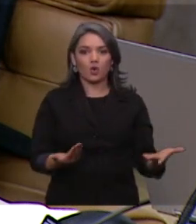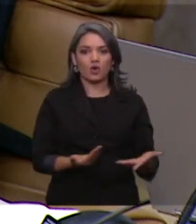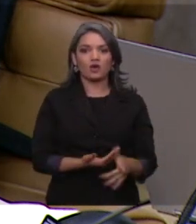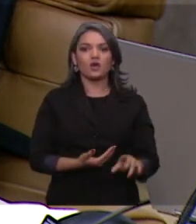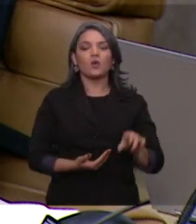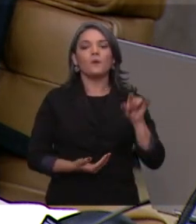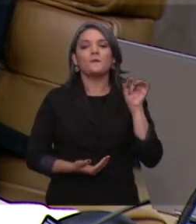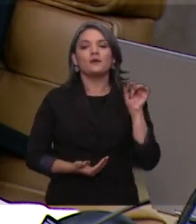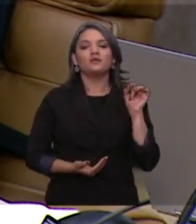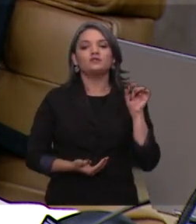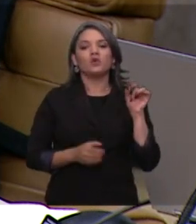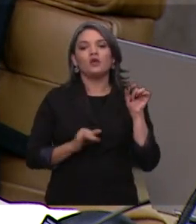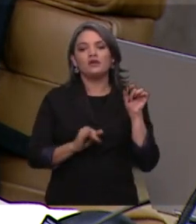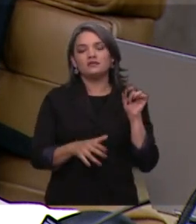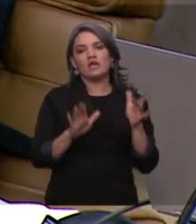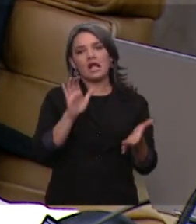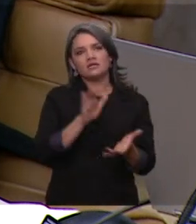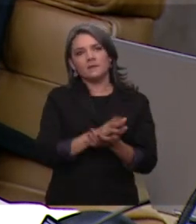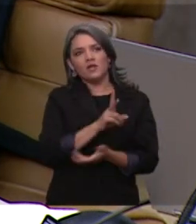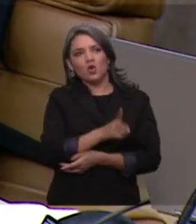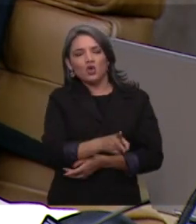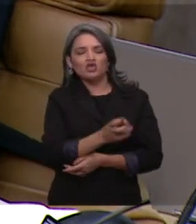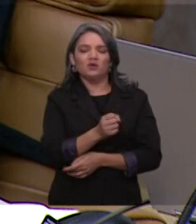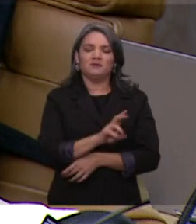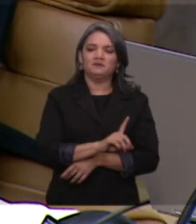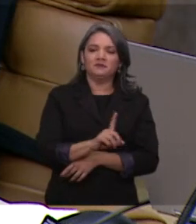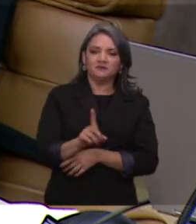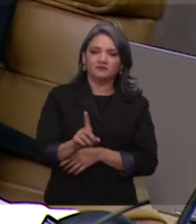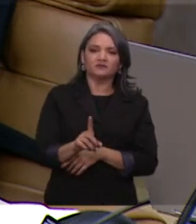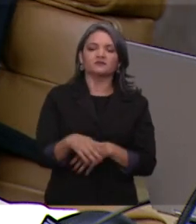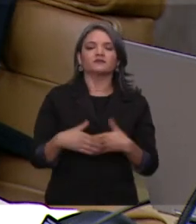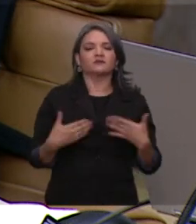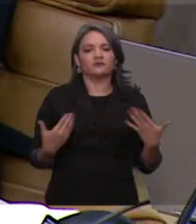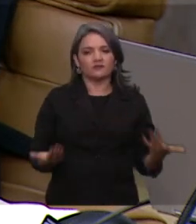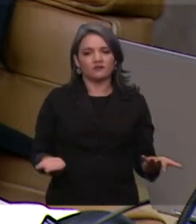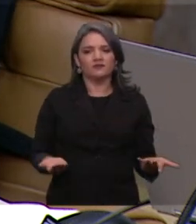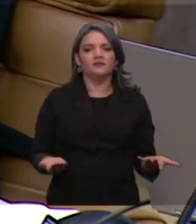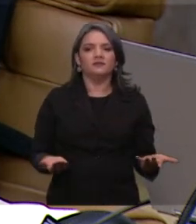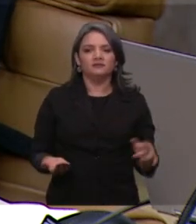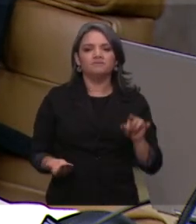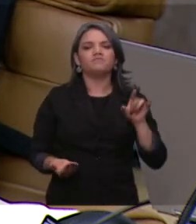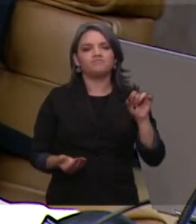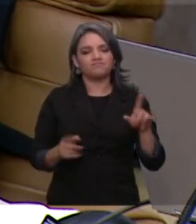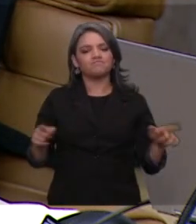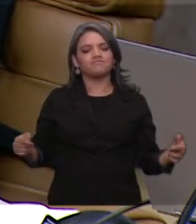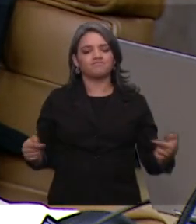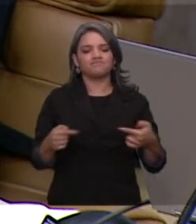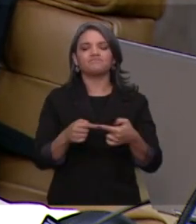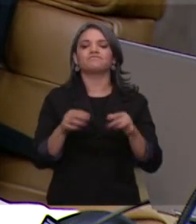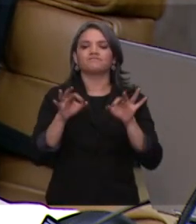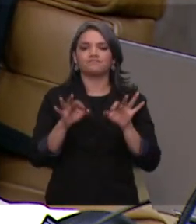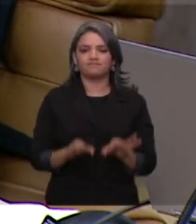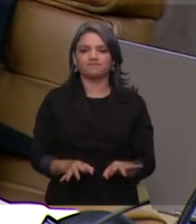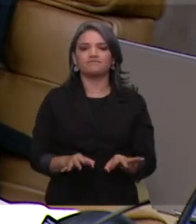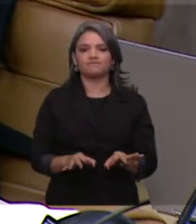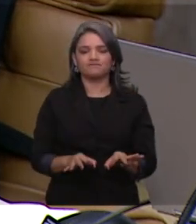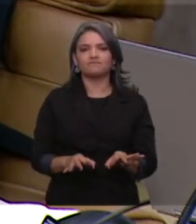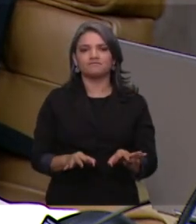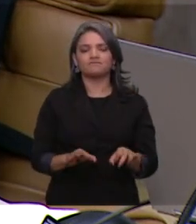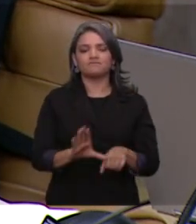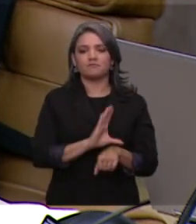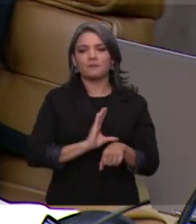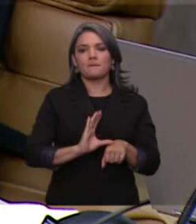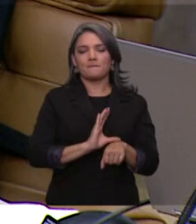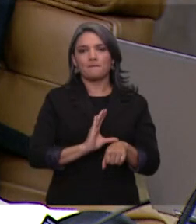se manter ou casado ou não casado, e esta é uma escolha que é coerente, compatível com o que a Constituição